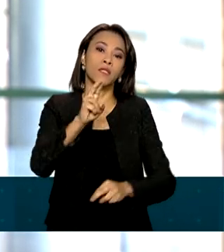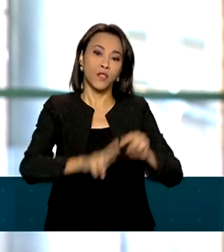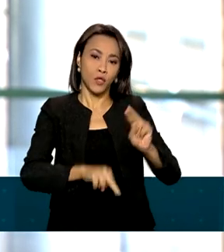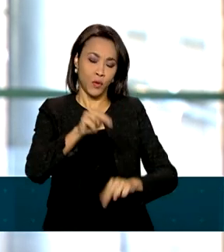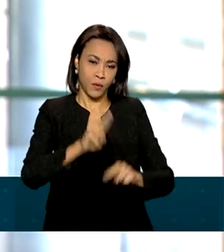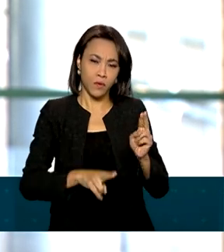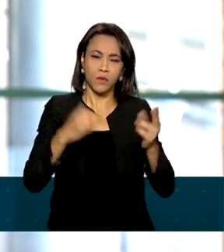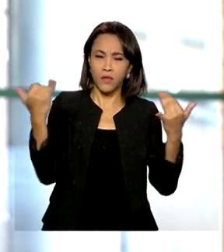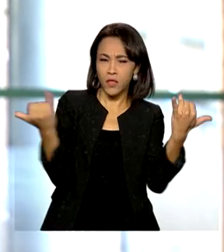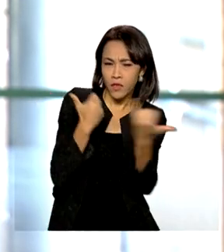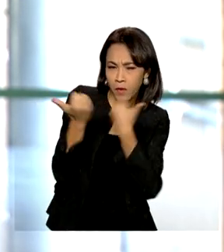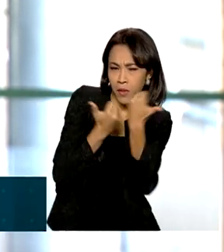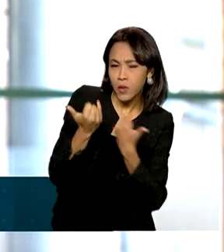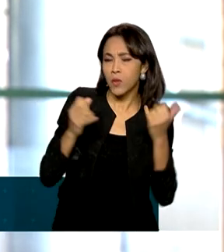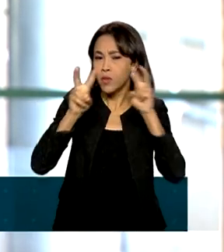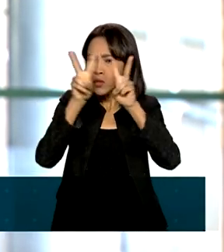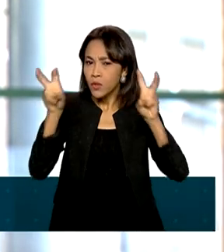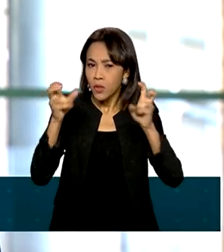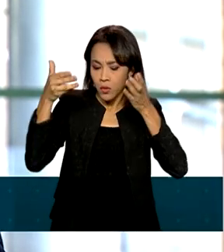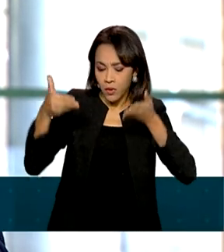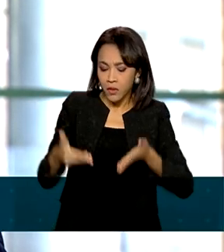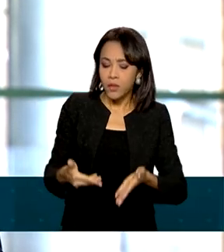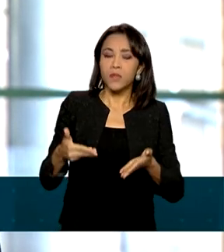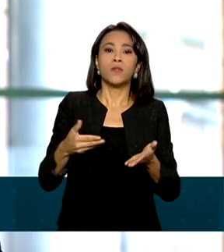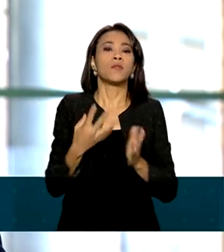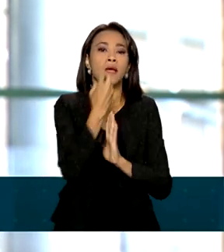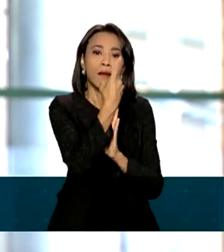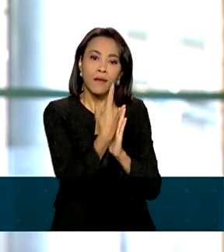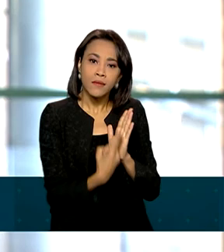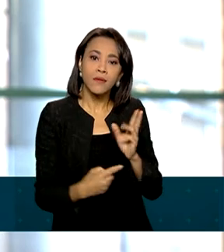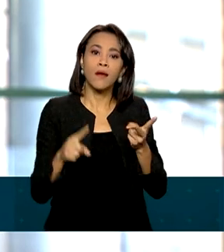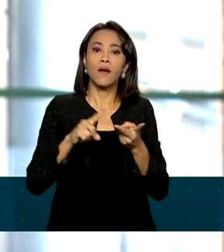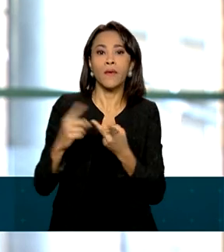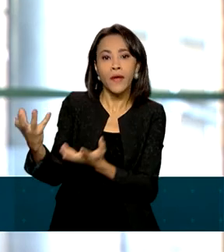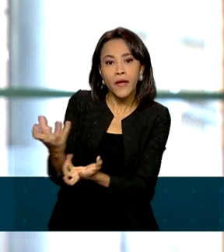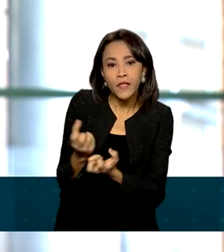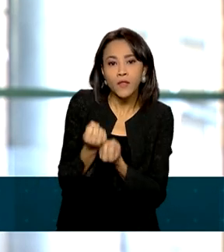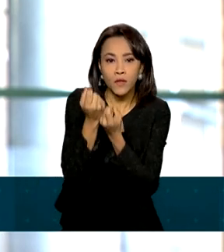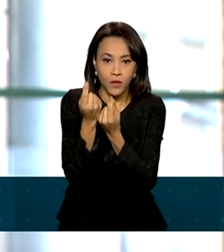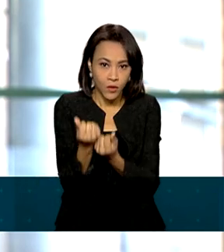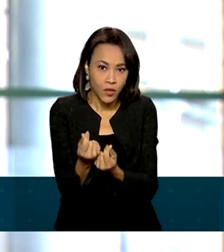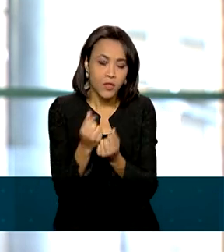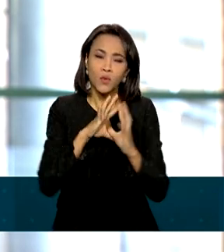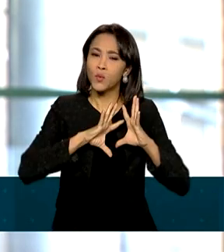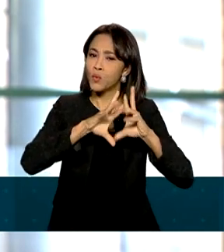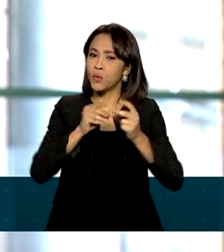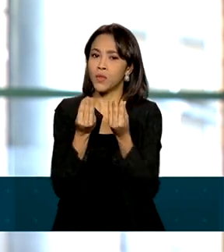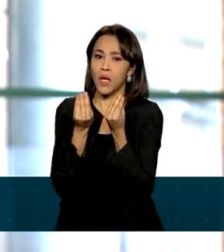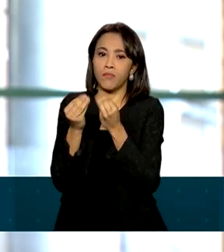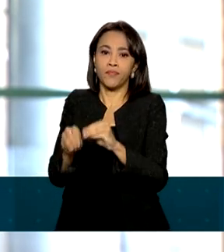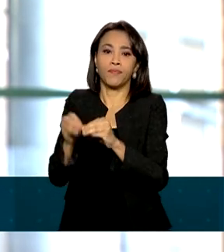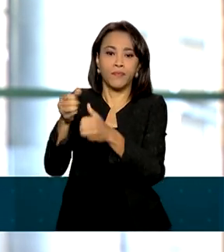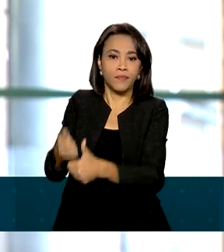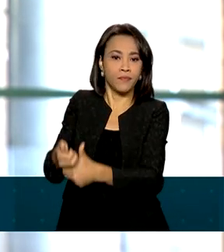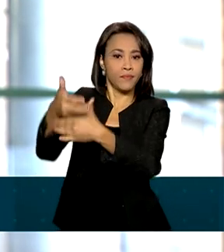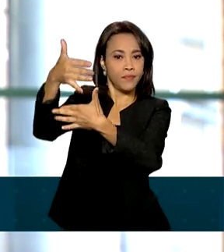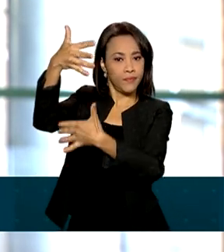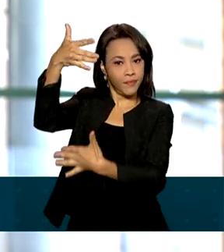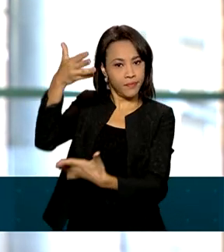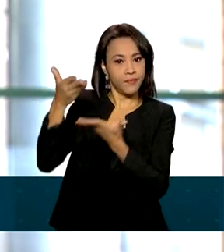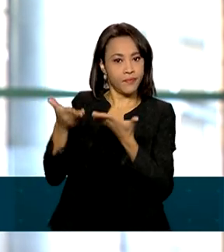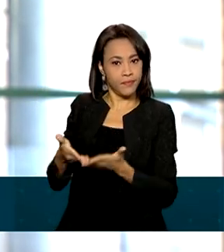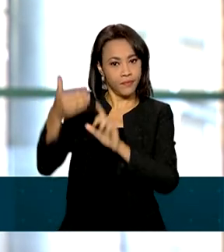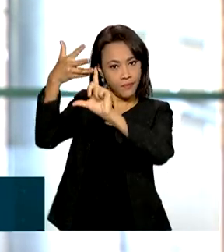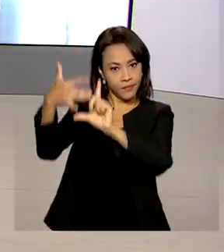informações nem sobre a declaração do imposto de renda e transando também sobre a restituição instalar tudo disponível no site da Receita Federal